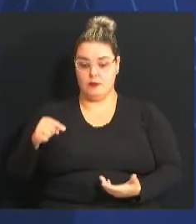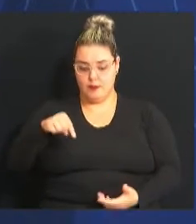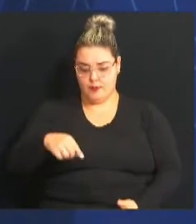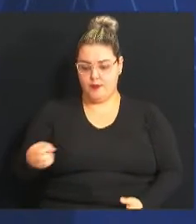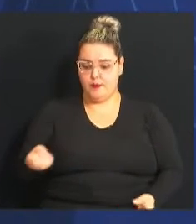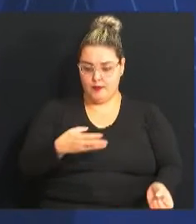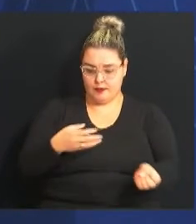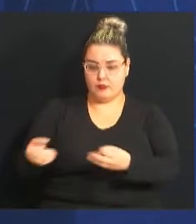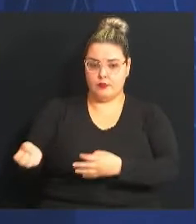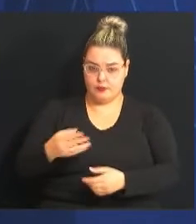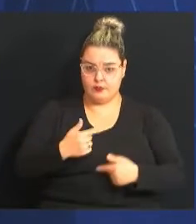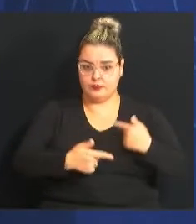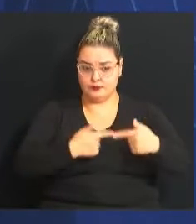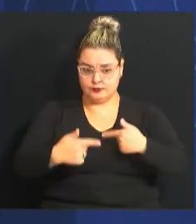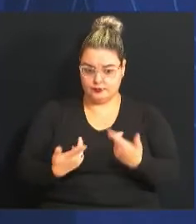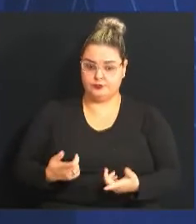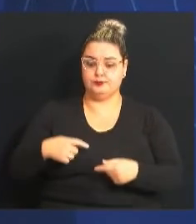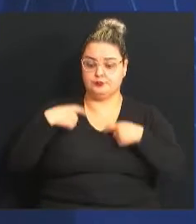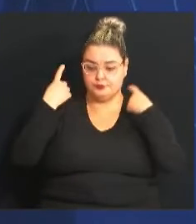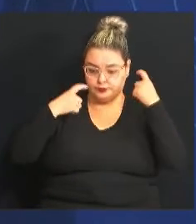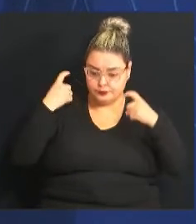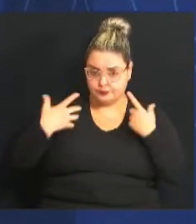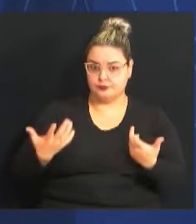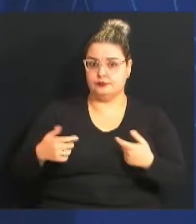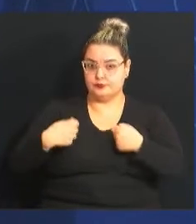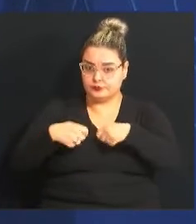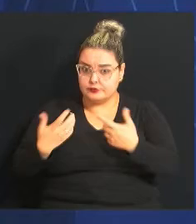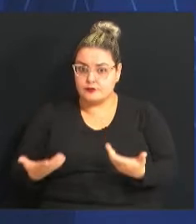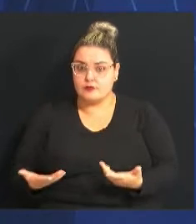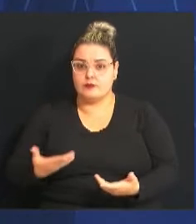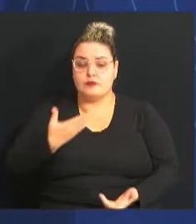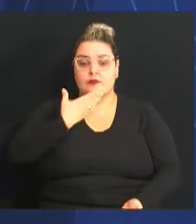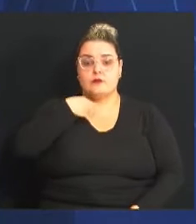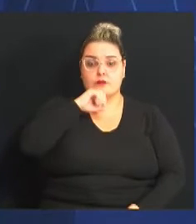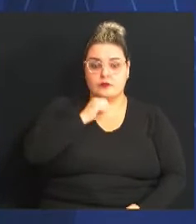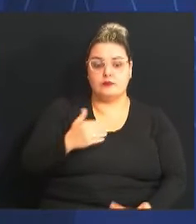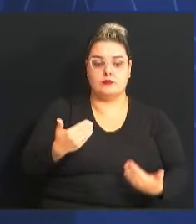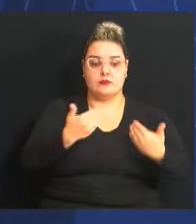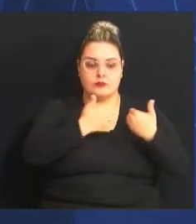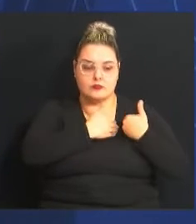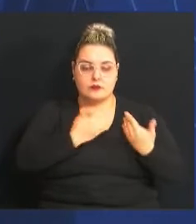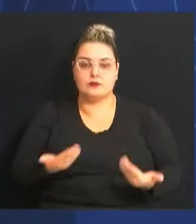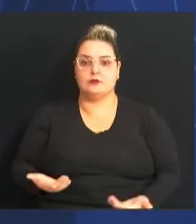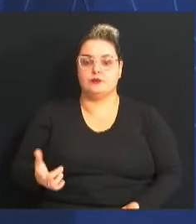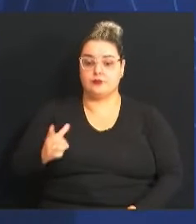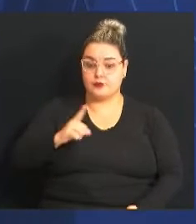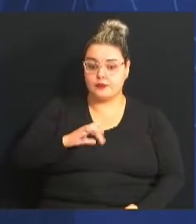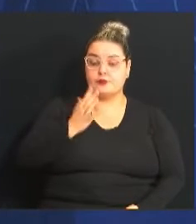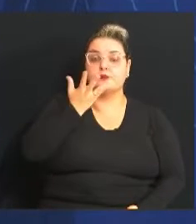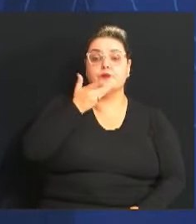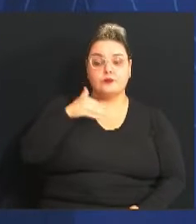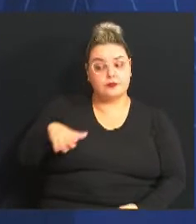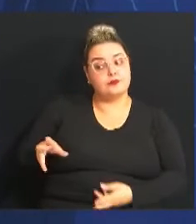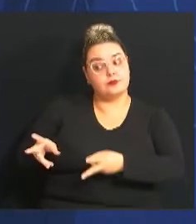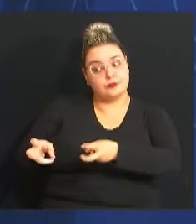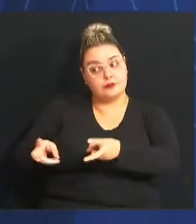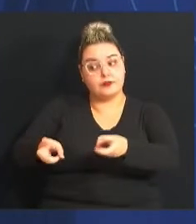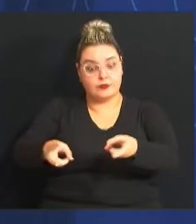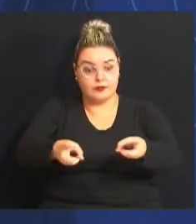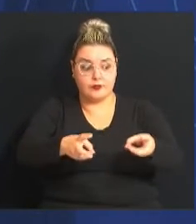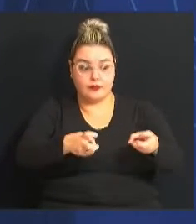nós precisamos nos preocupar? Para quem tem pai, para quem é responsável, tem uma criança, está percebendo esse tipo de